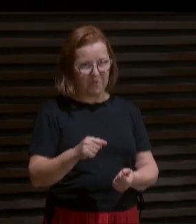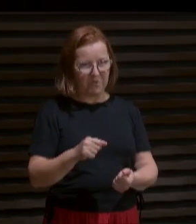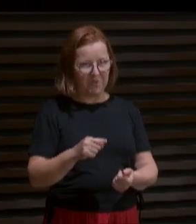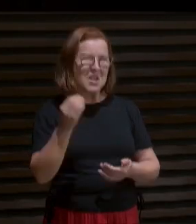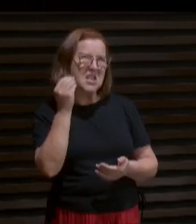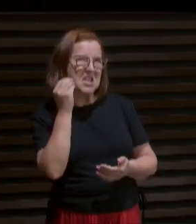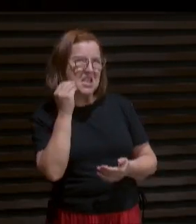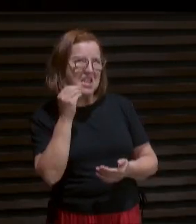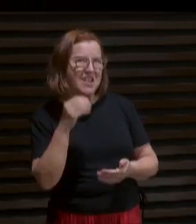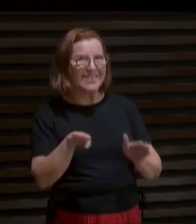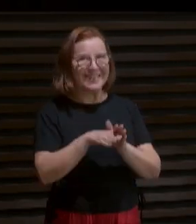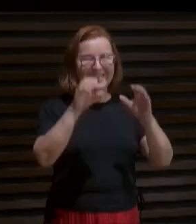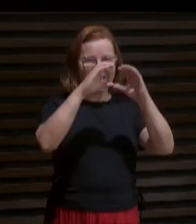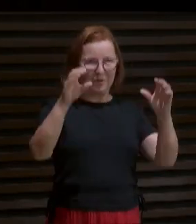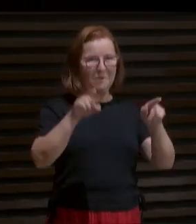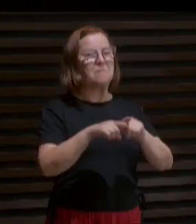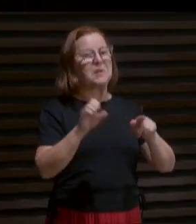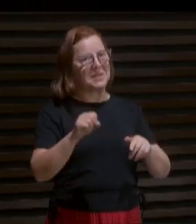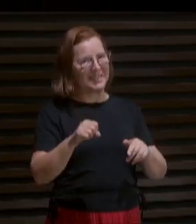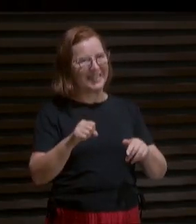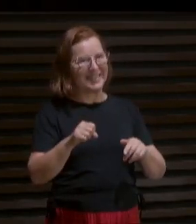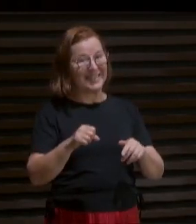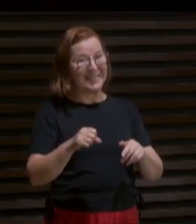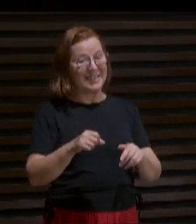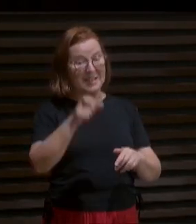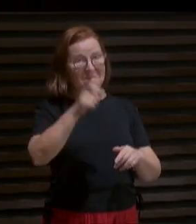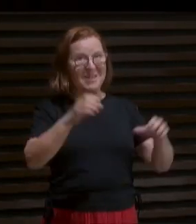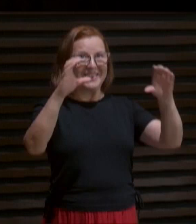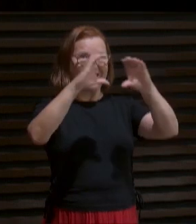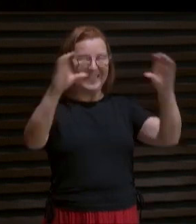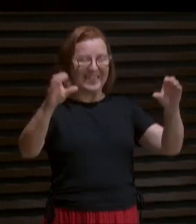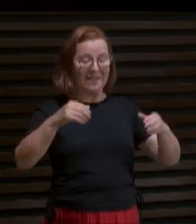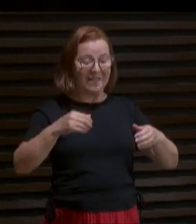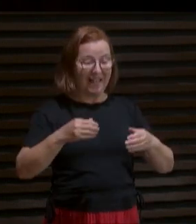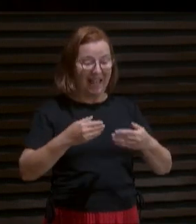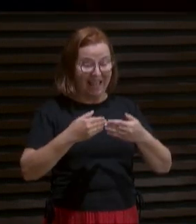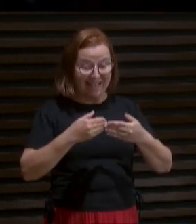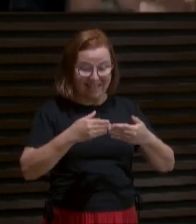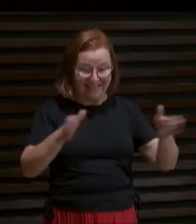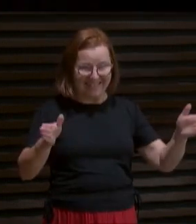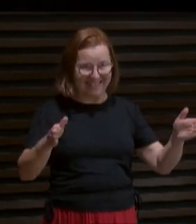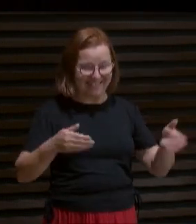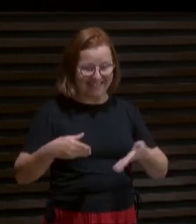mas sim um cidadão do céu abrindo o caminho através deste mundo.